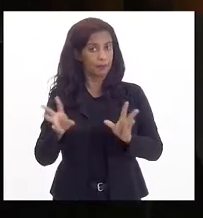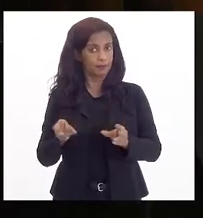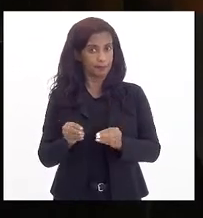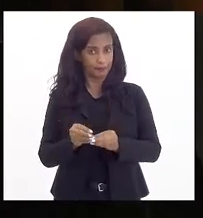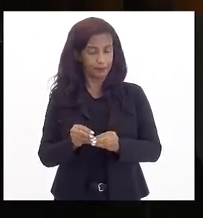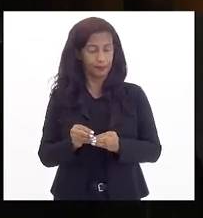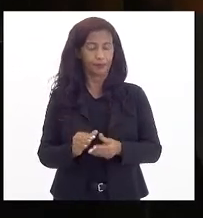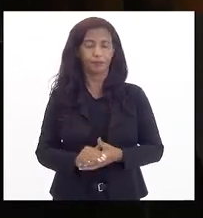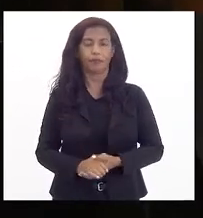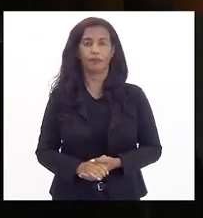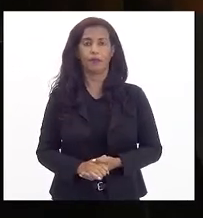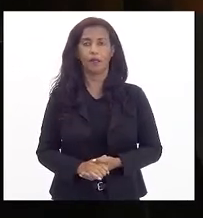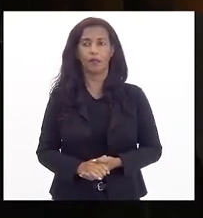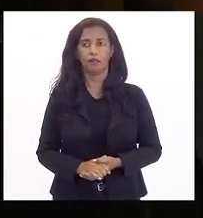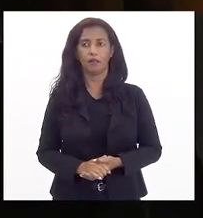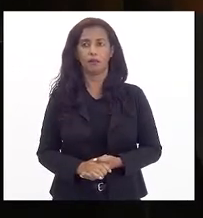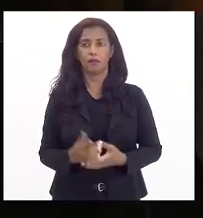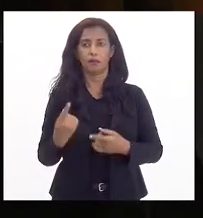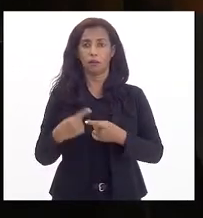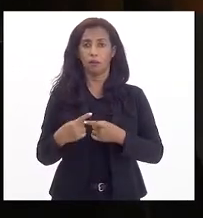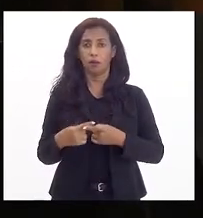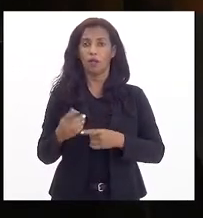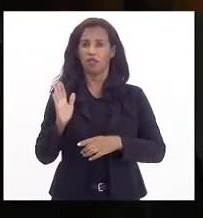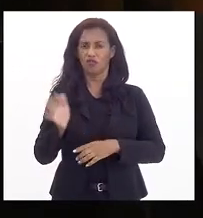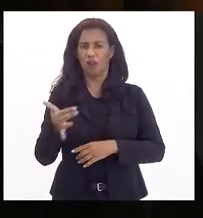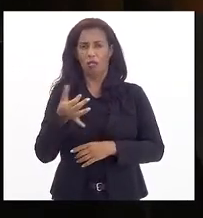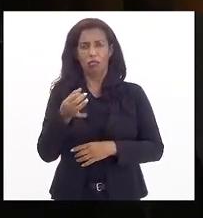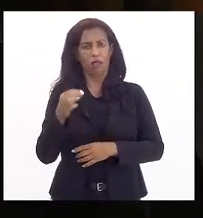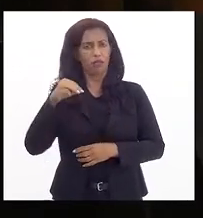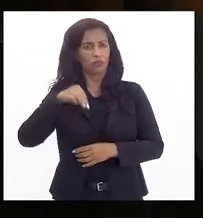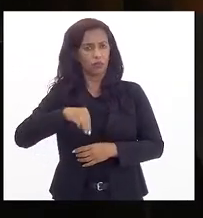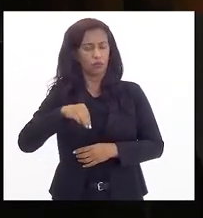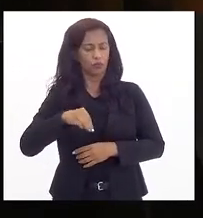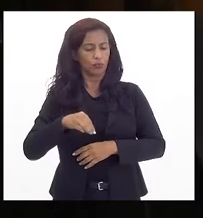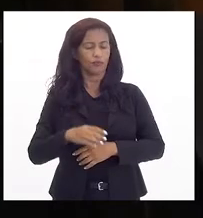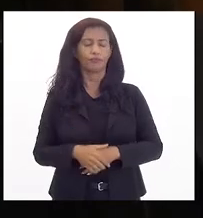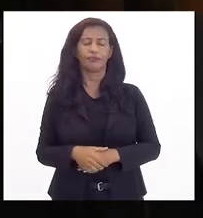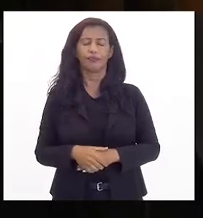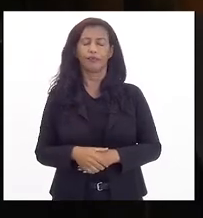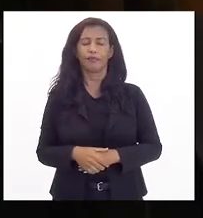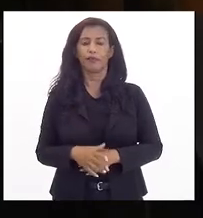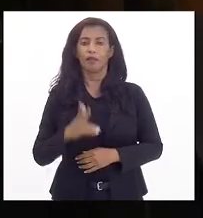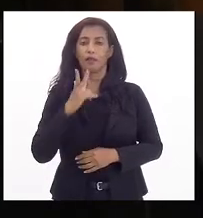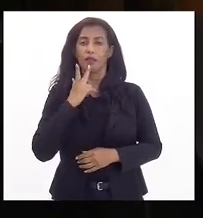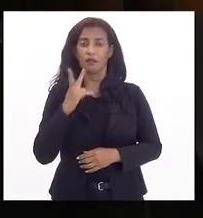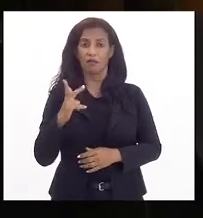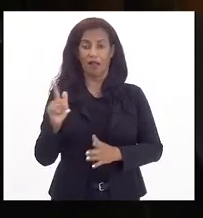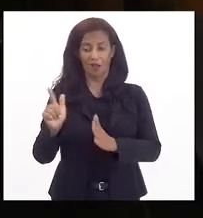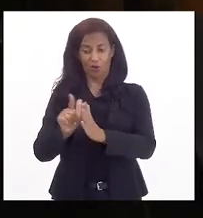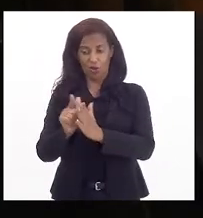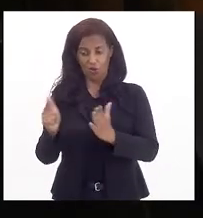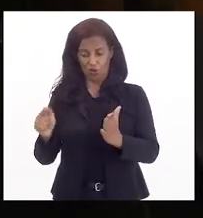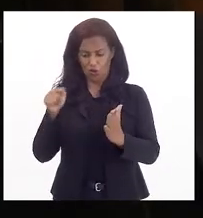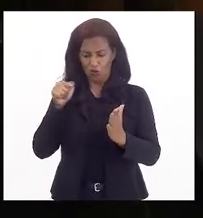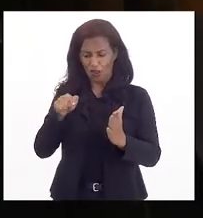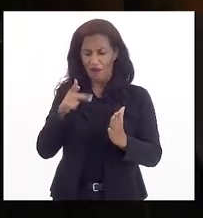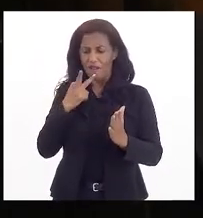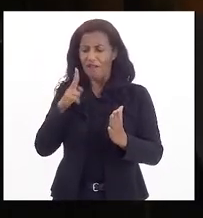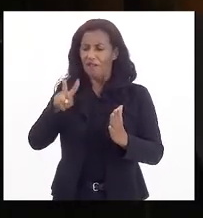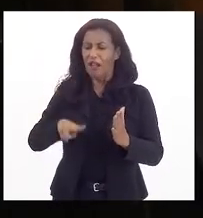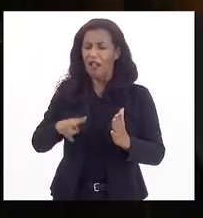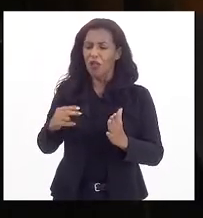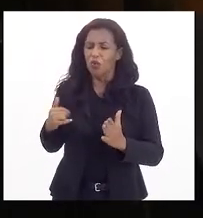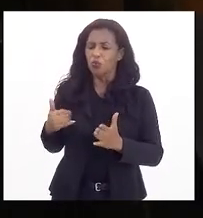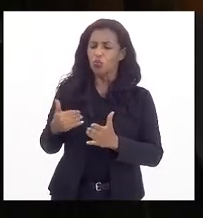senhora presidente, porque vai dar meus 10 minutos, diz que nos últimos